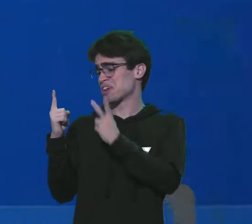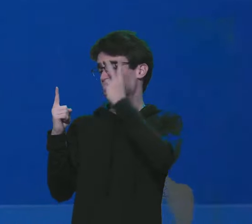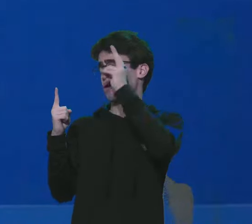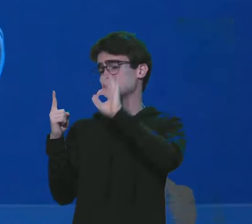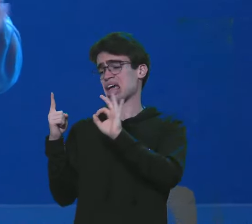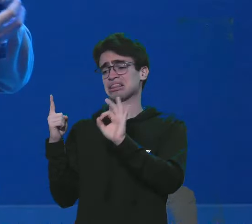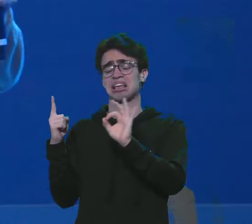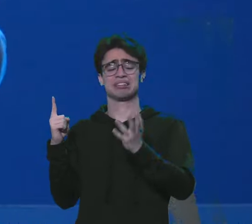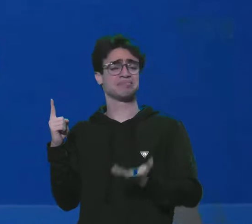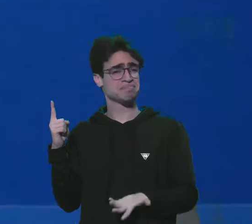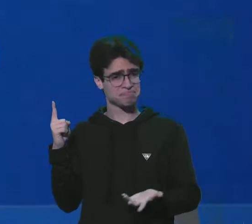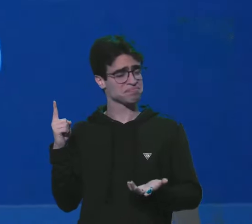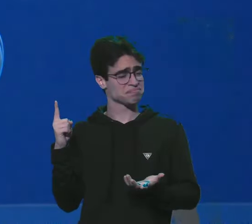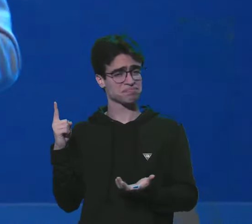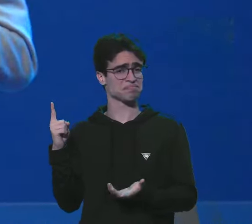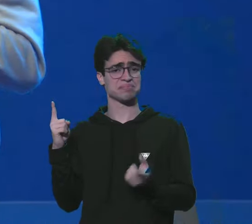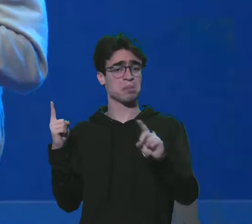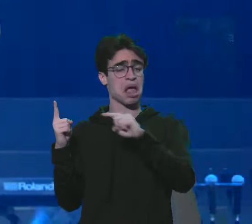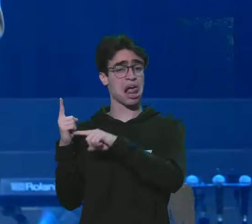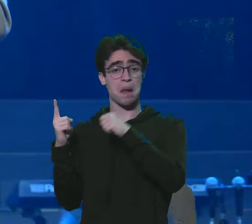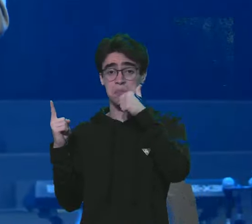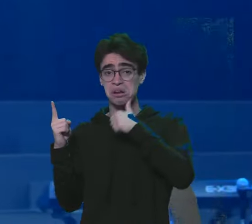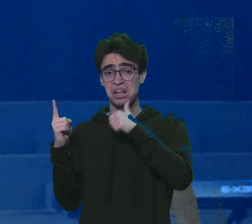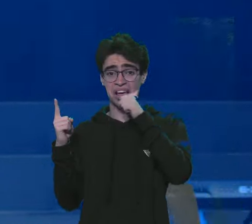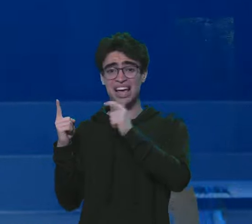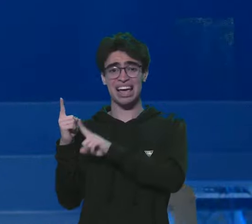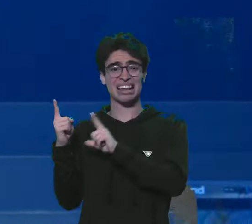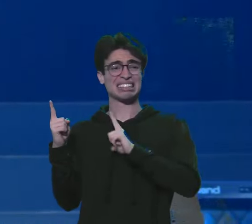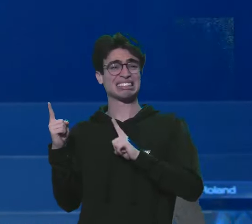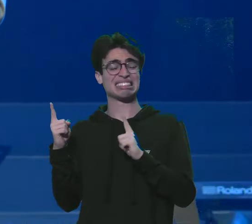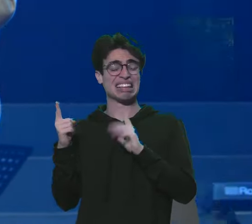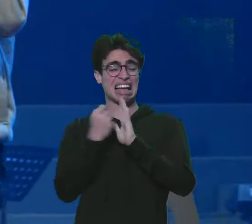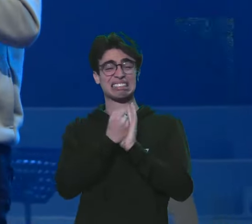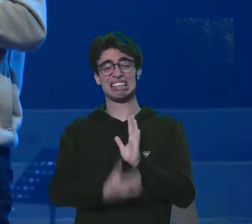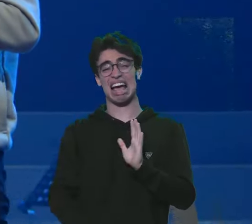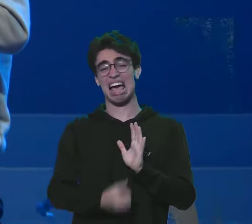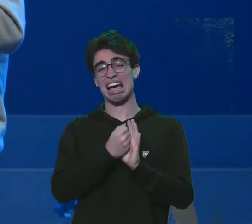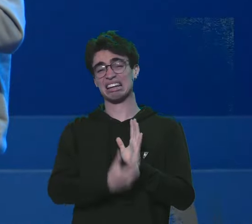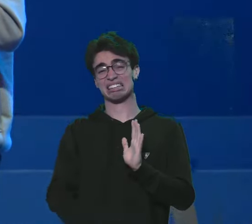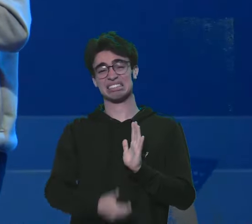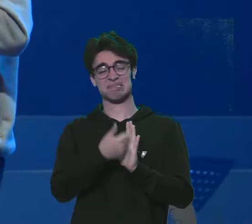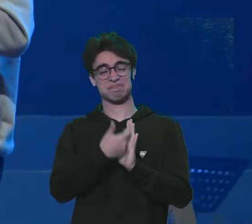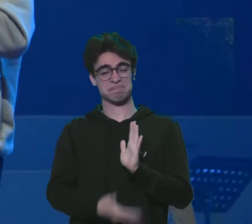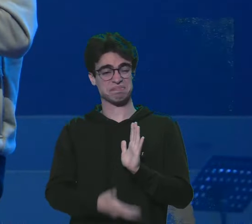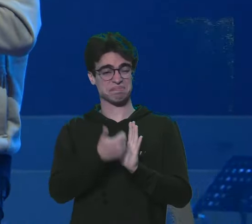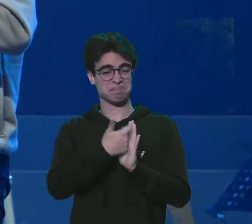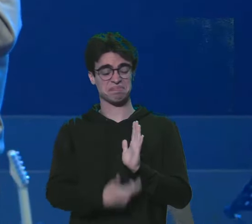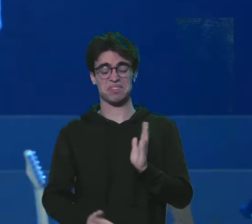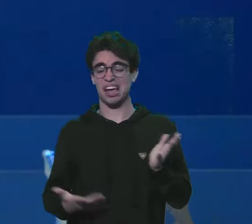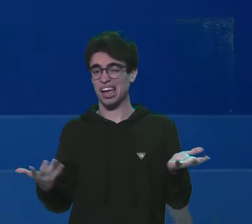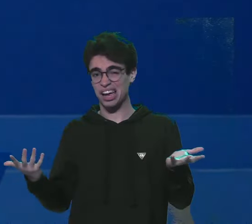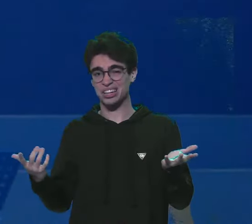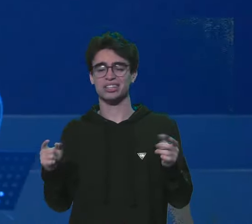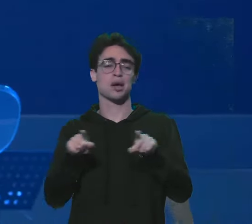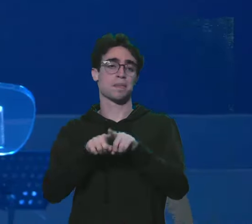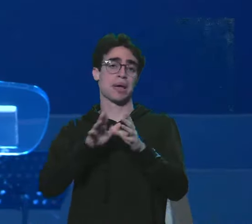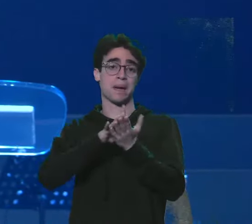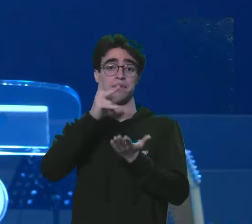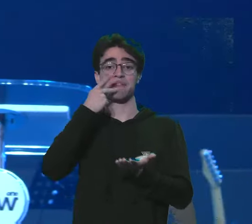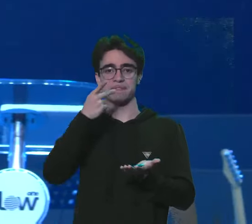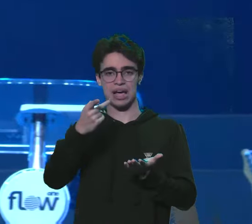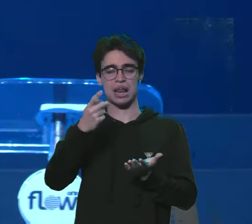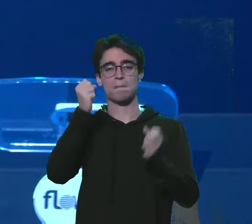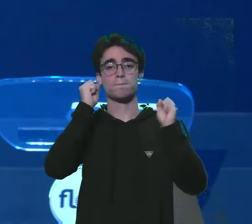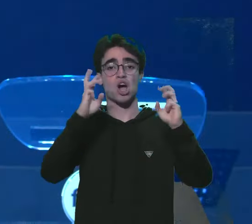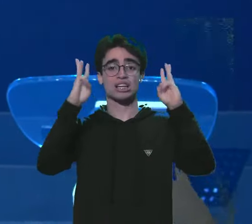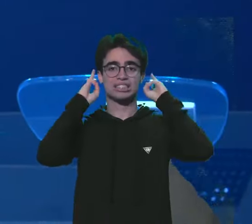mulher. E além disso, aquela mulher estava com fluxo de sangue. A Bíblia diz, na lei de Moisés,